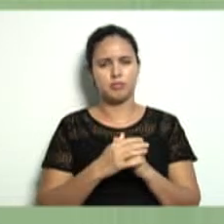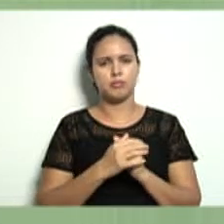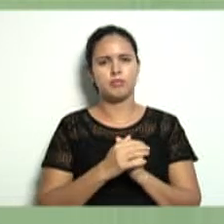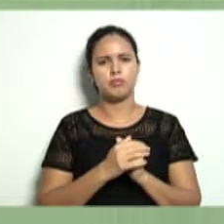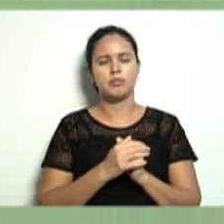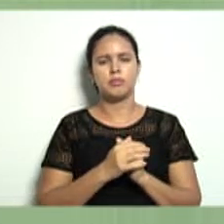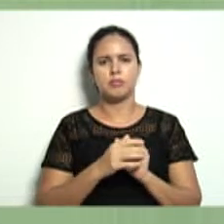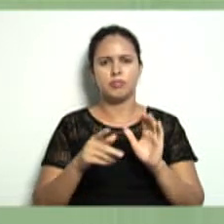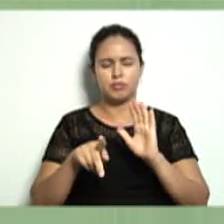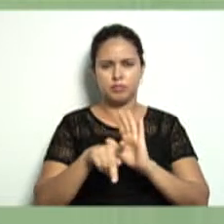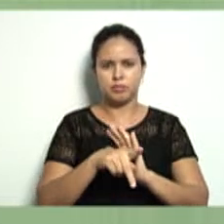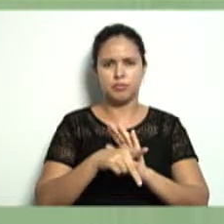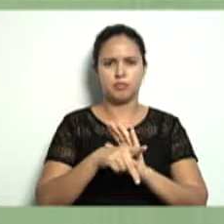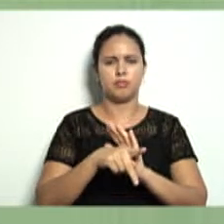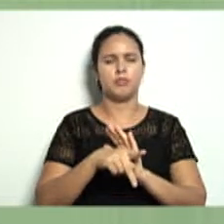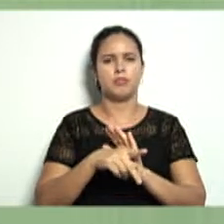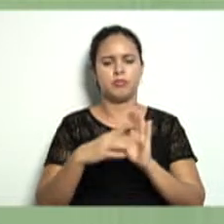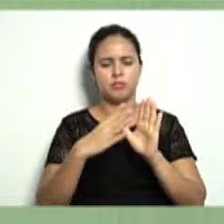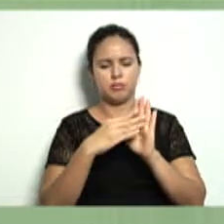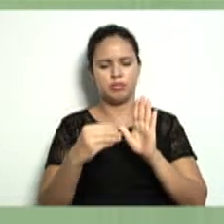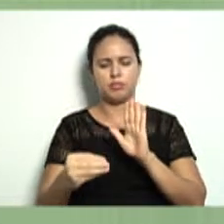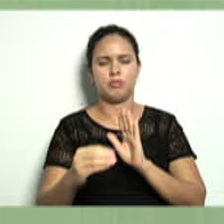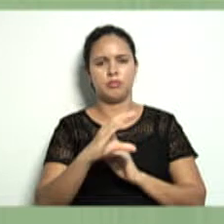os aspectos básicos do modelo